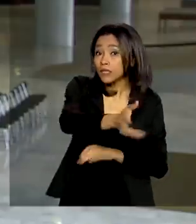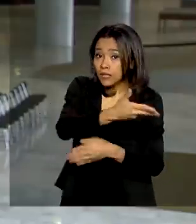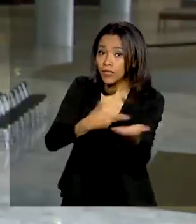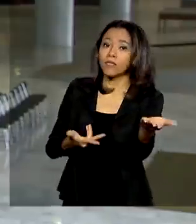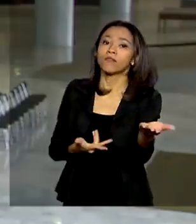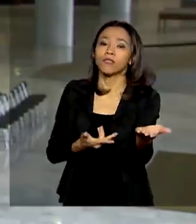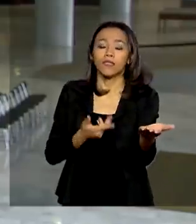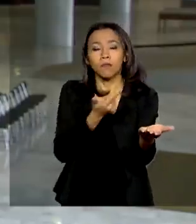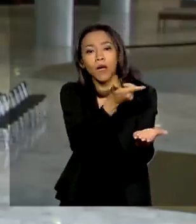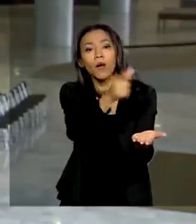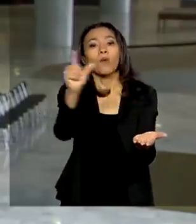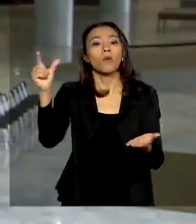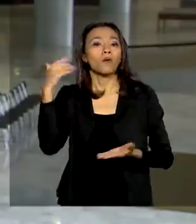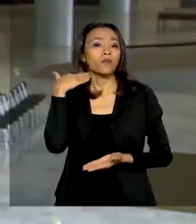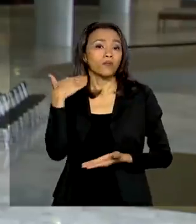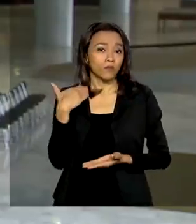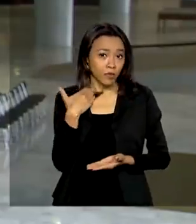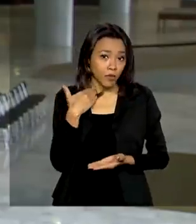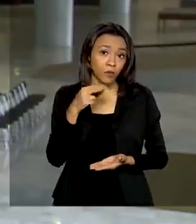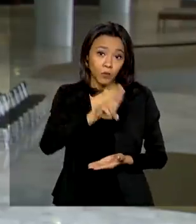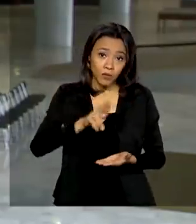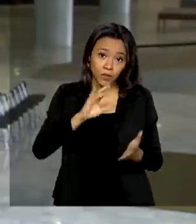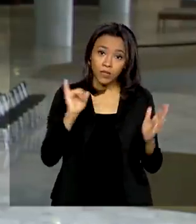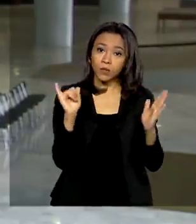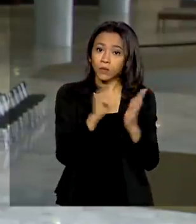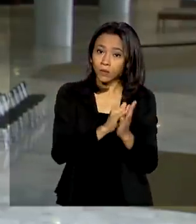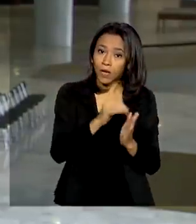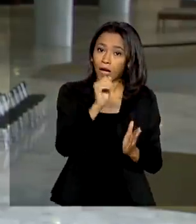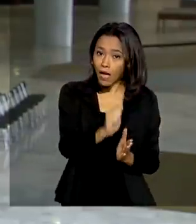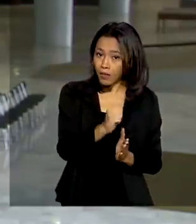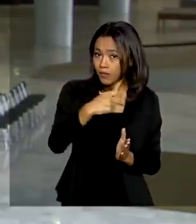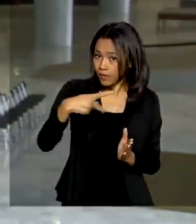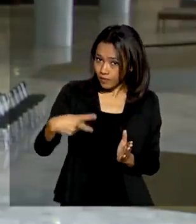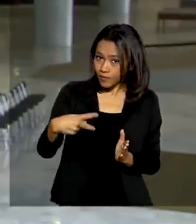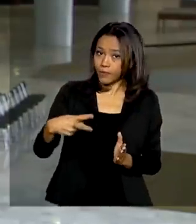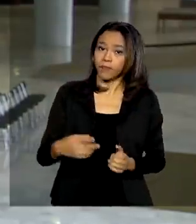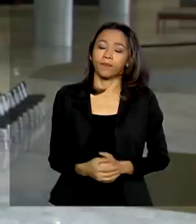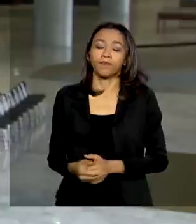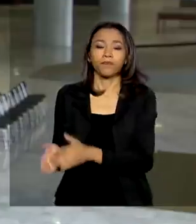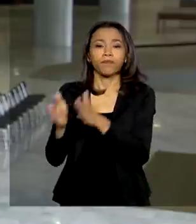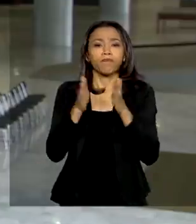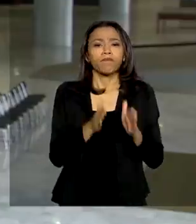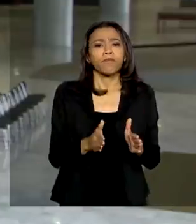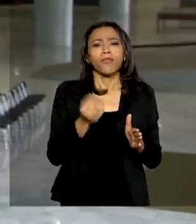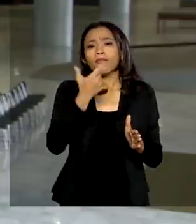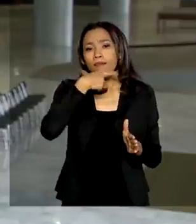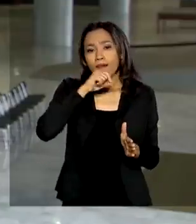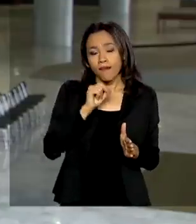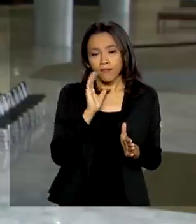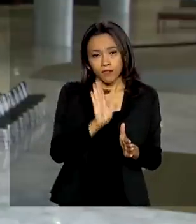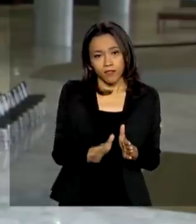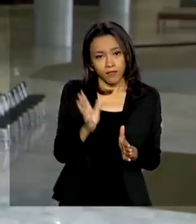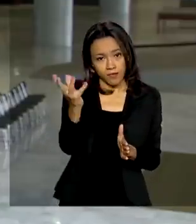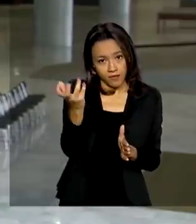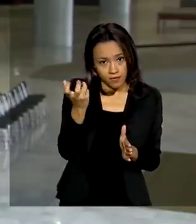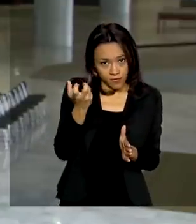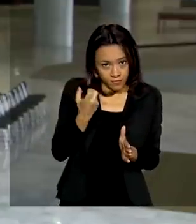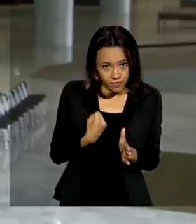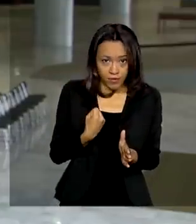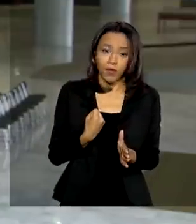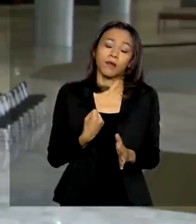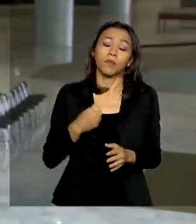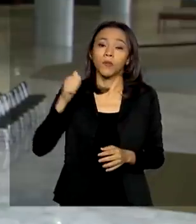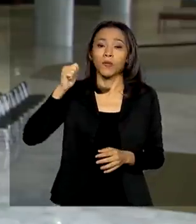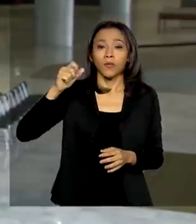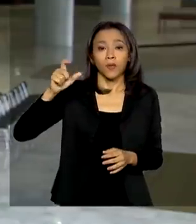para outros bancos por meio do aplicativo Caixa Tem. E olha Renata, quem recebe, para quem recebe o